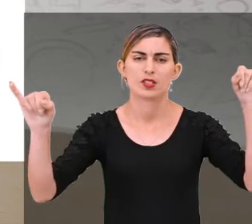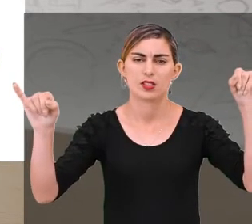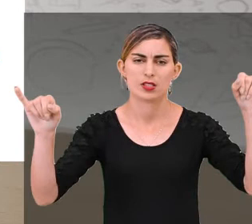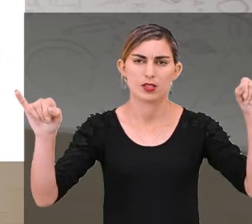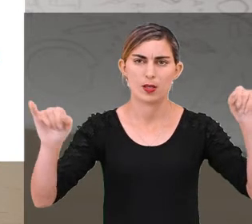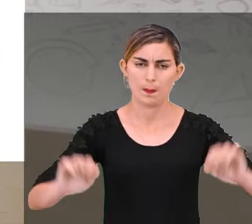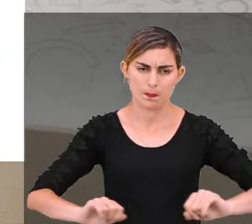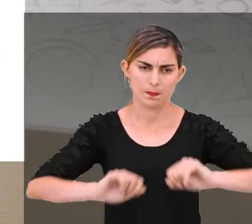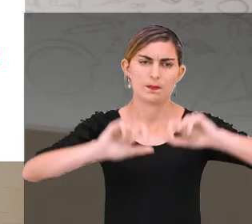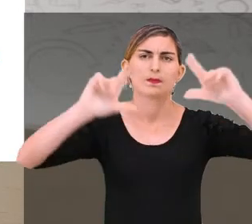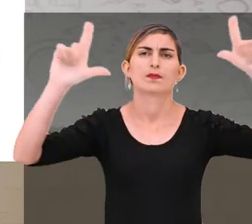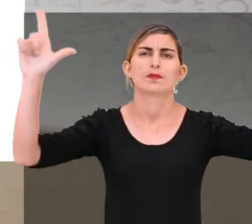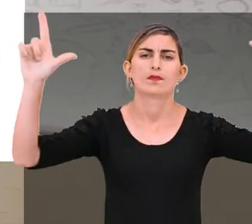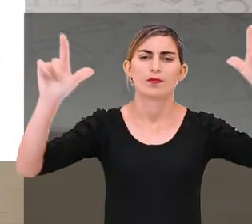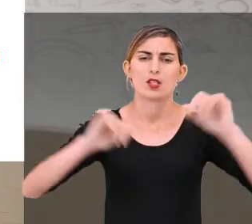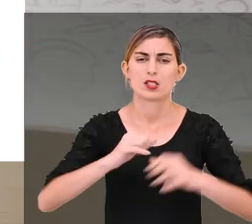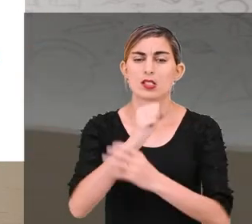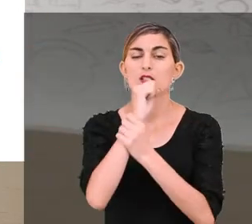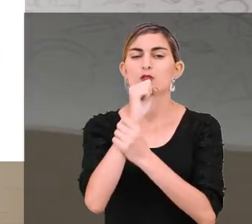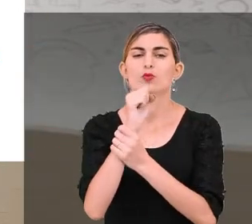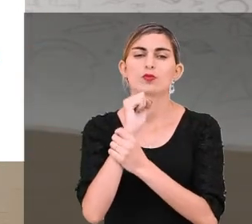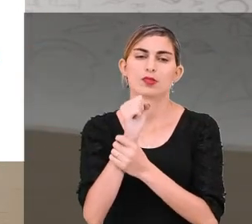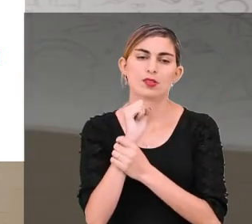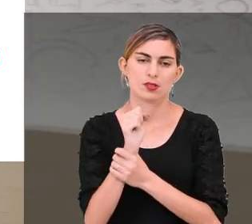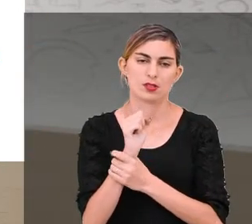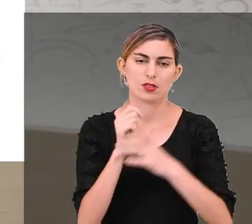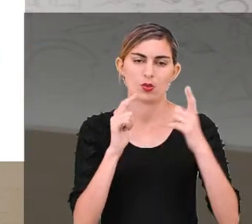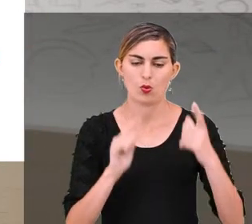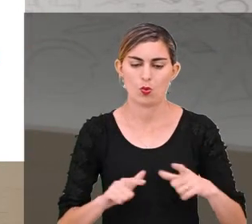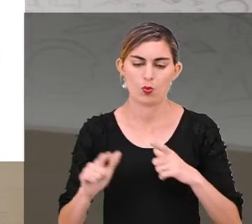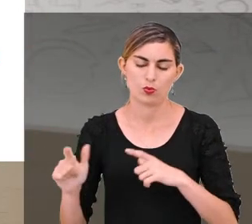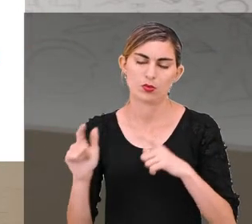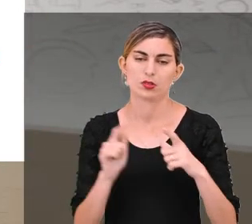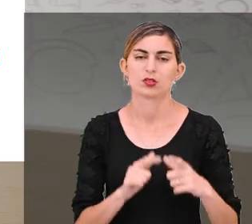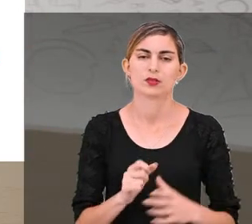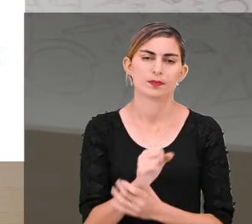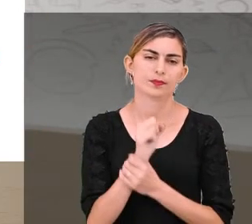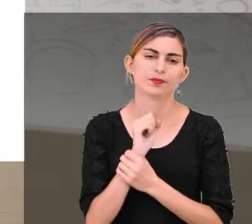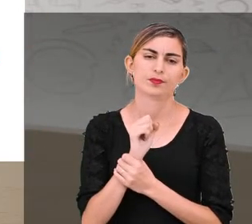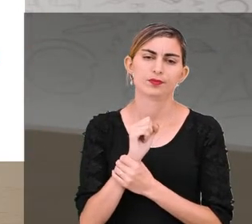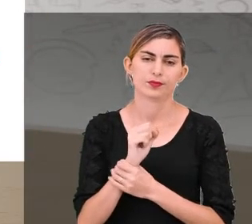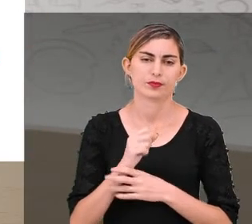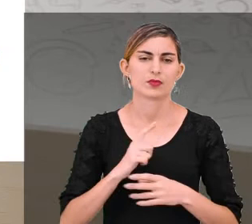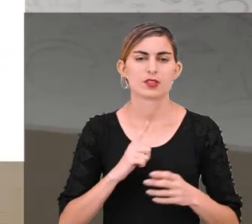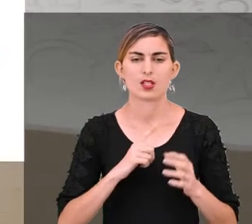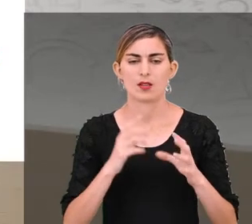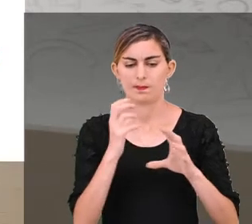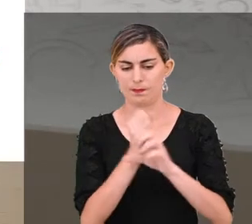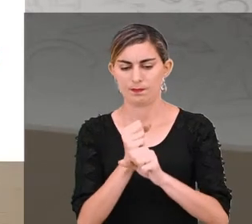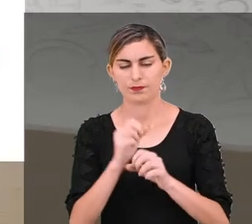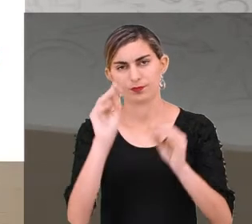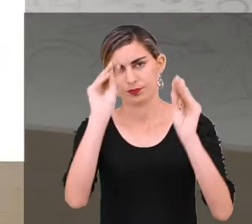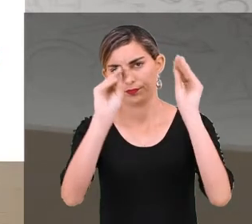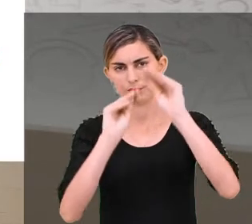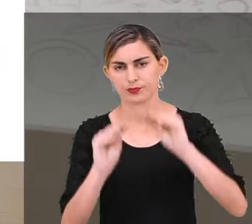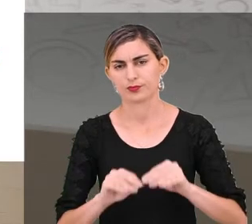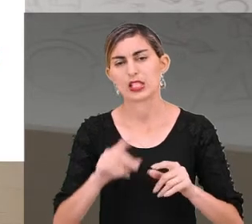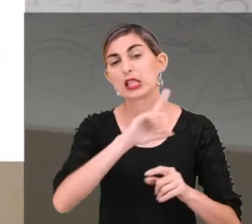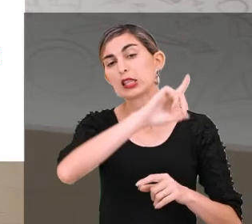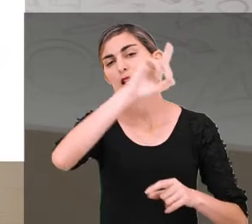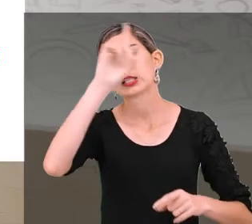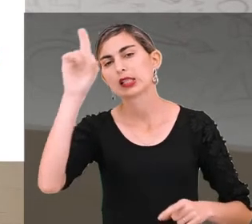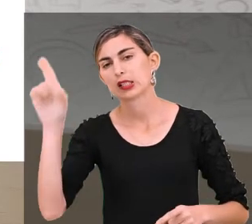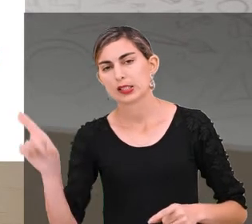sinalizadores, painéis sinalizadores de segurança, onde eles estão lá contabilizados